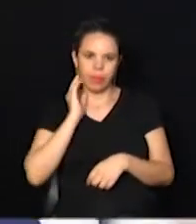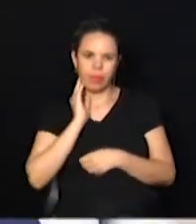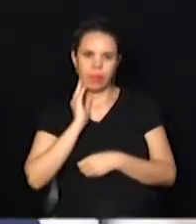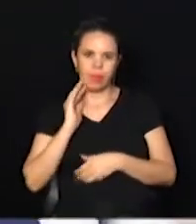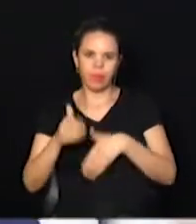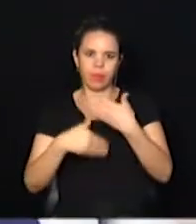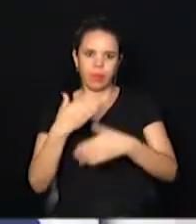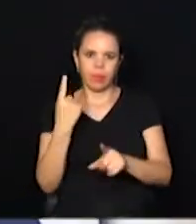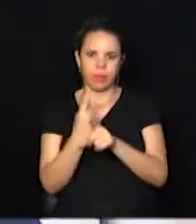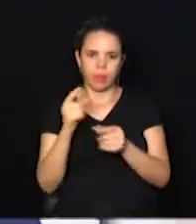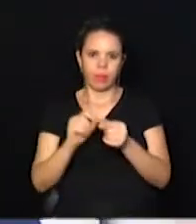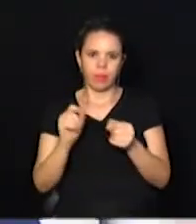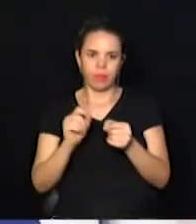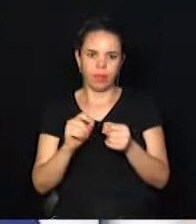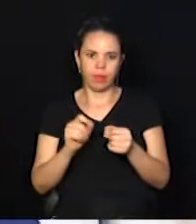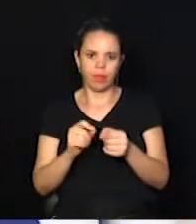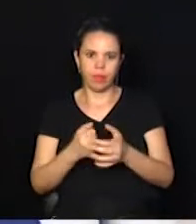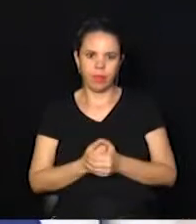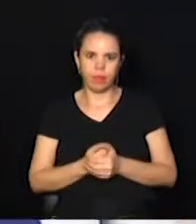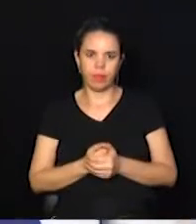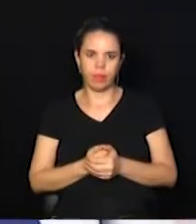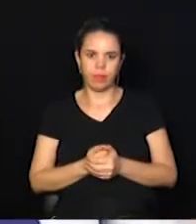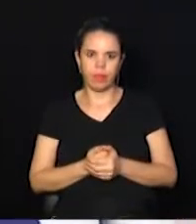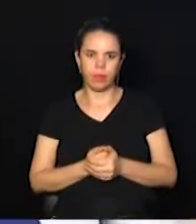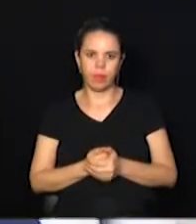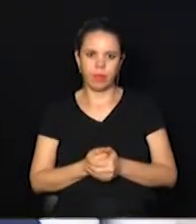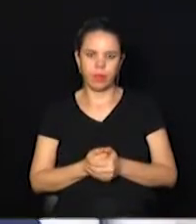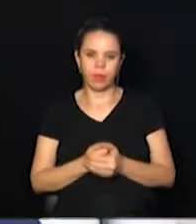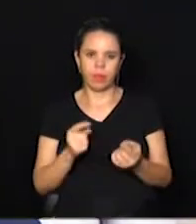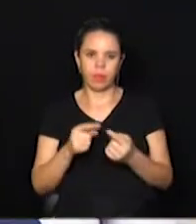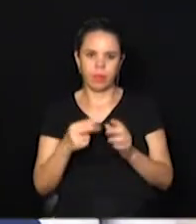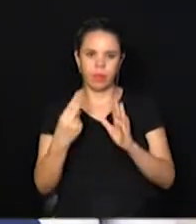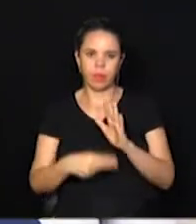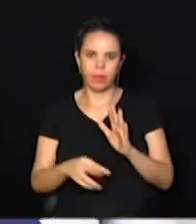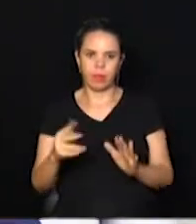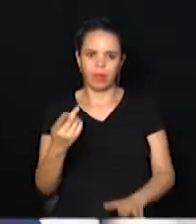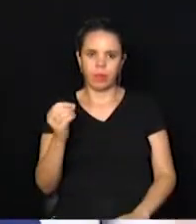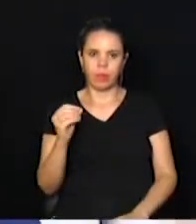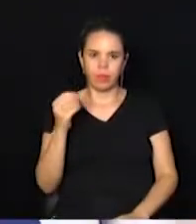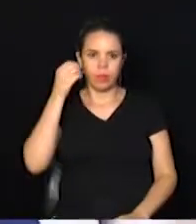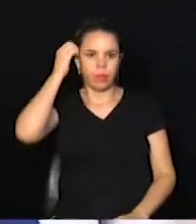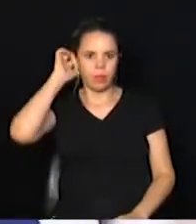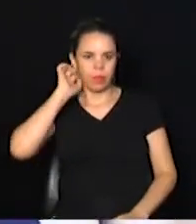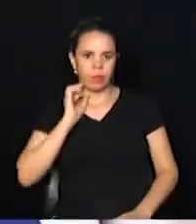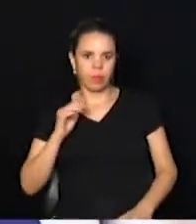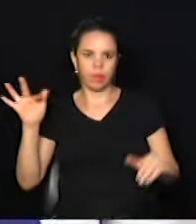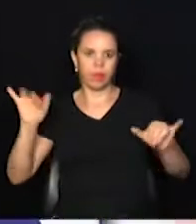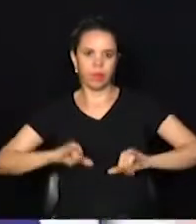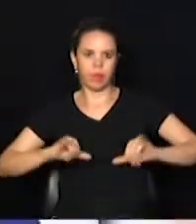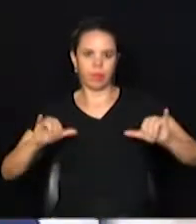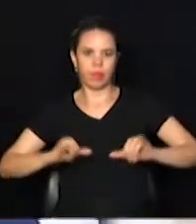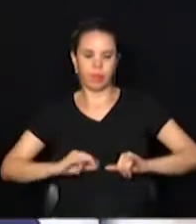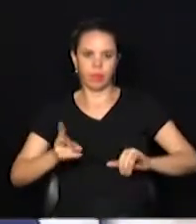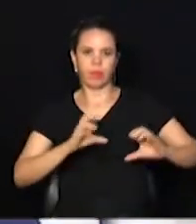cada encontro que a gente faz, a gente ouvir uma menção ao nome do Toninho e uma menção à dor que permanece